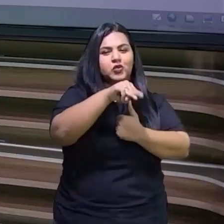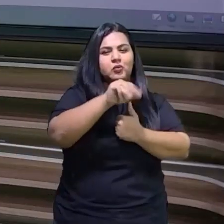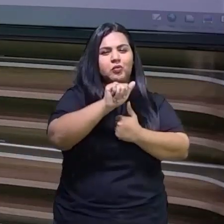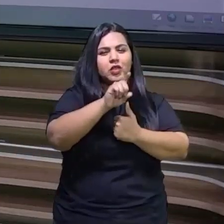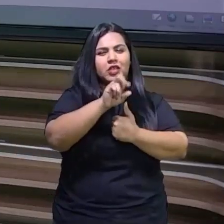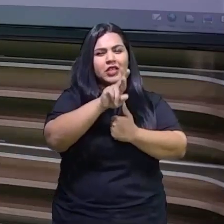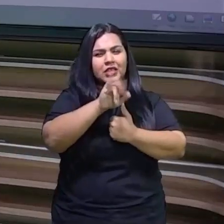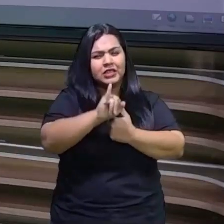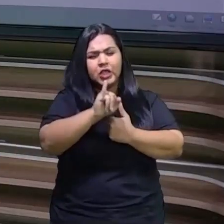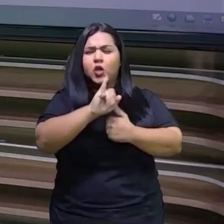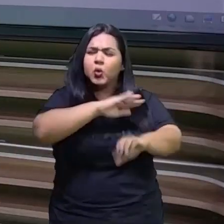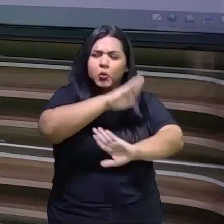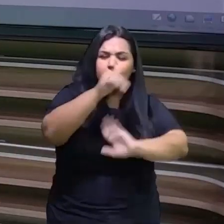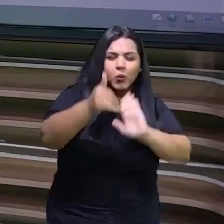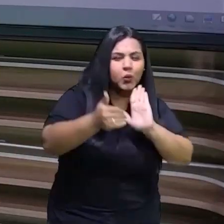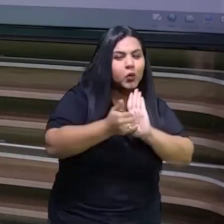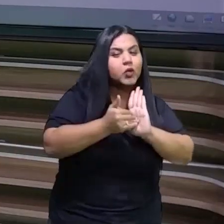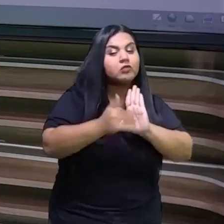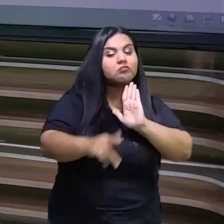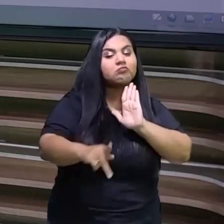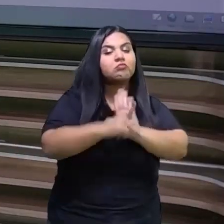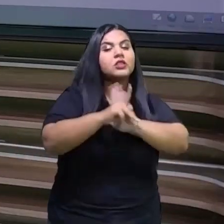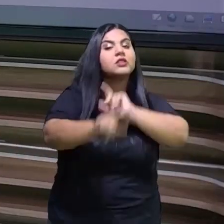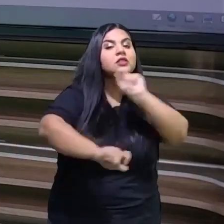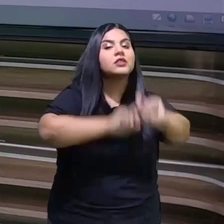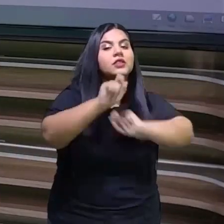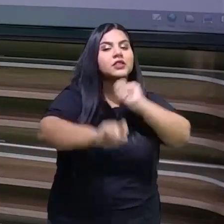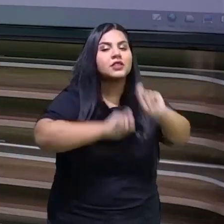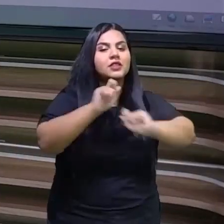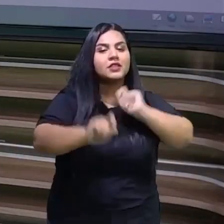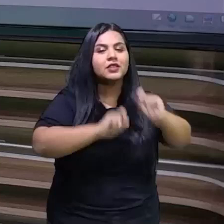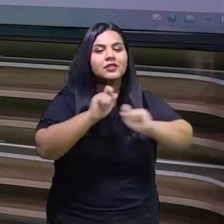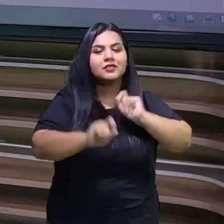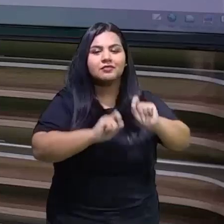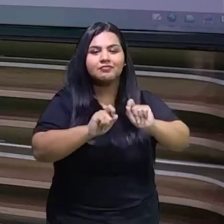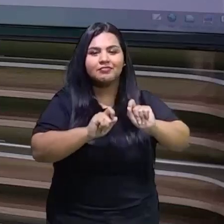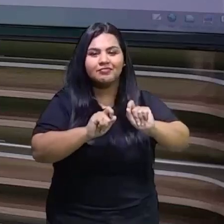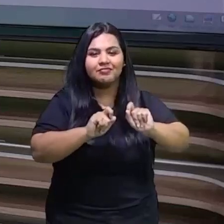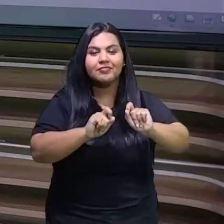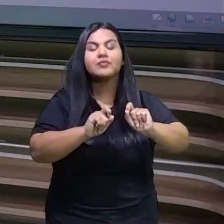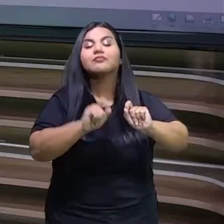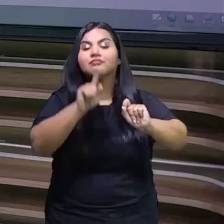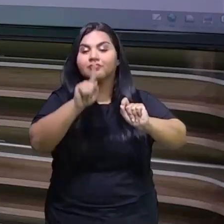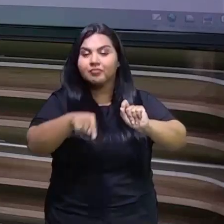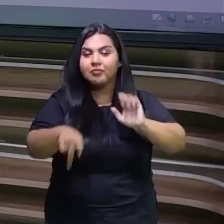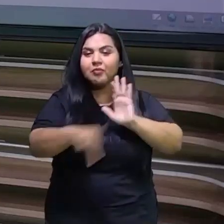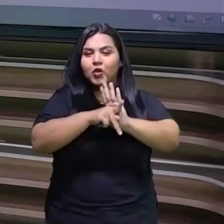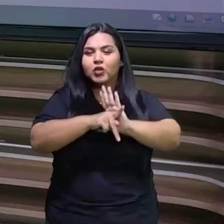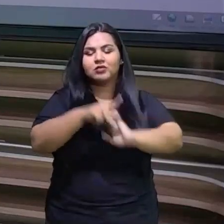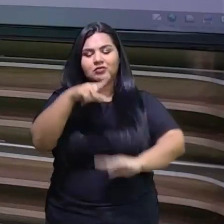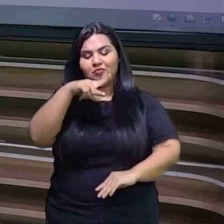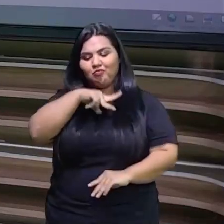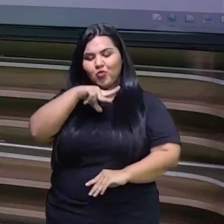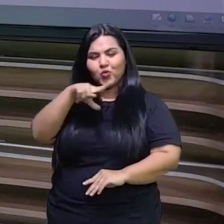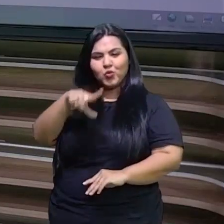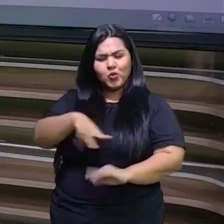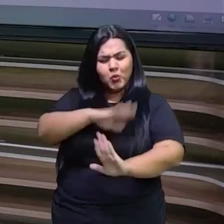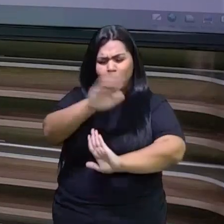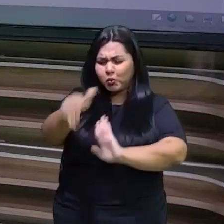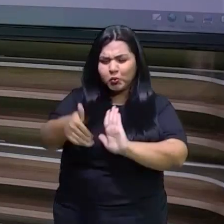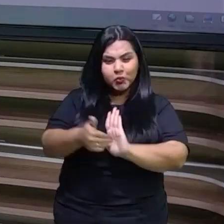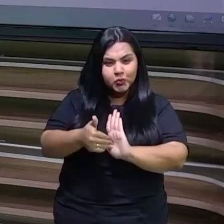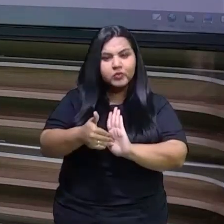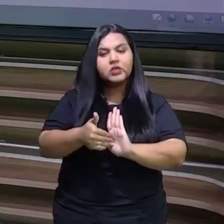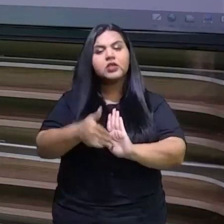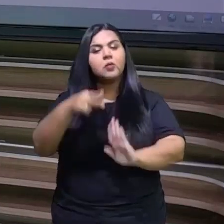o território brasileiro pertencia a quem? A quem? Cristiano Ronaldo? Isso mesmo, cara, pertencia a Portugal. E aí